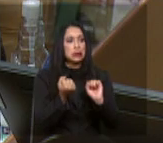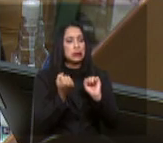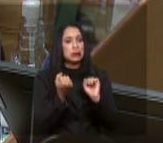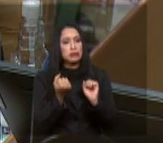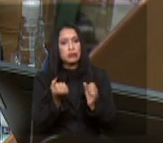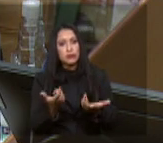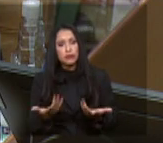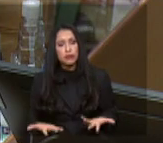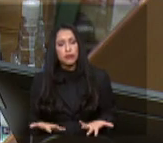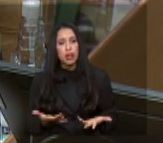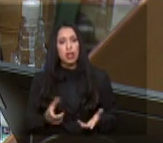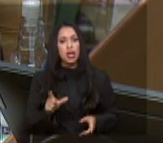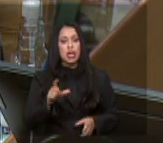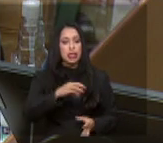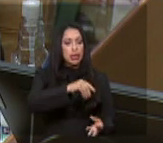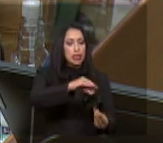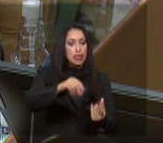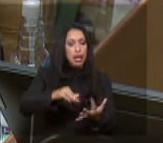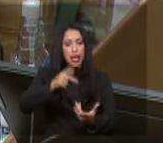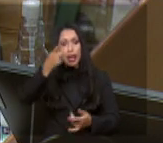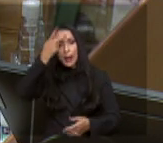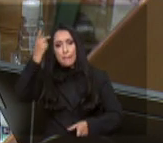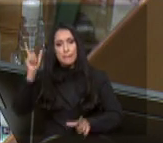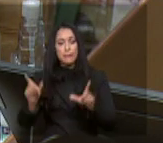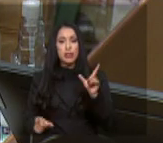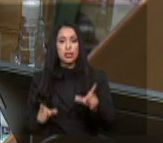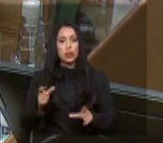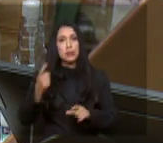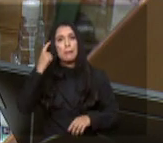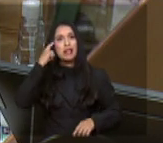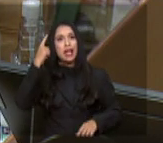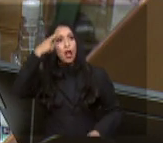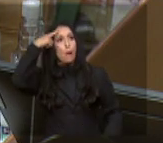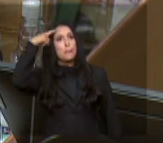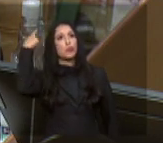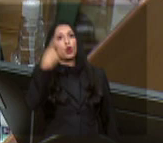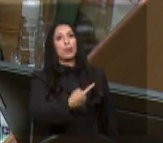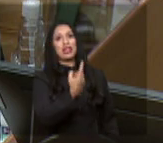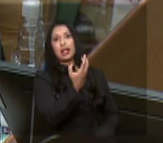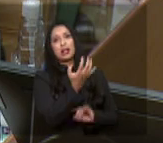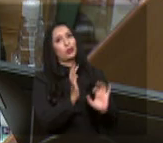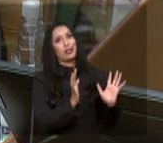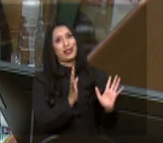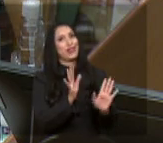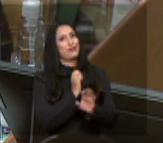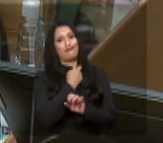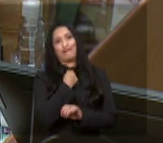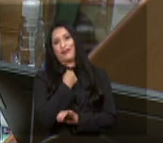de gentes e de terras, haverá de ter a ilusão de que pode dominar a natureza. Não pode.